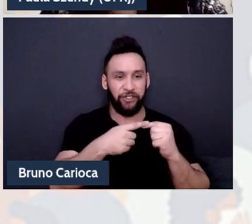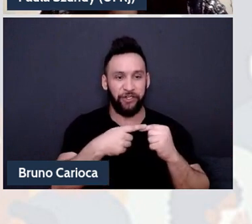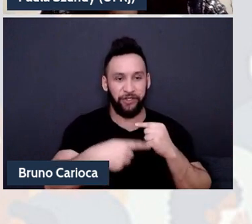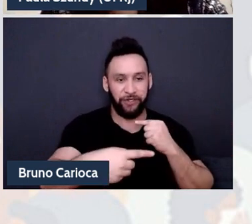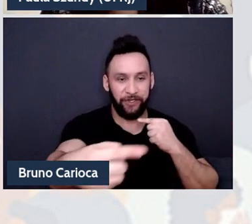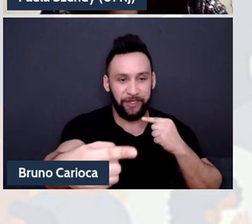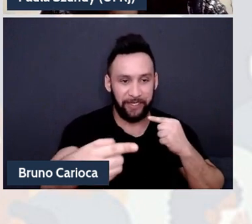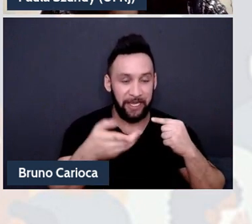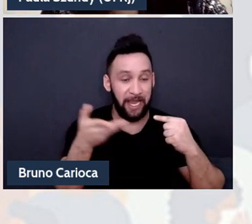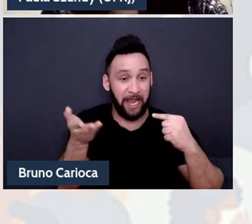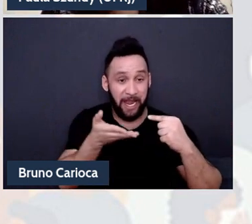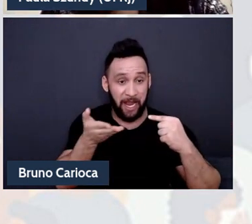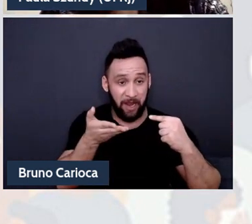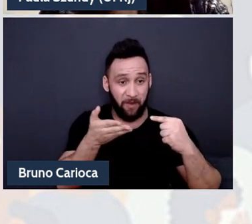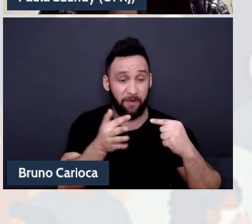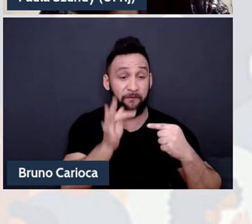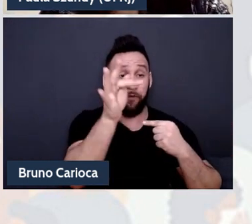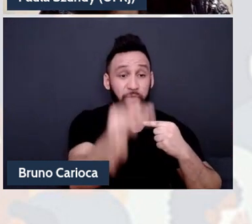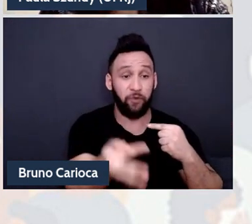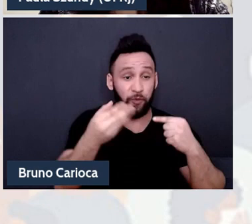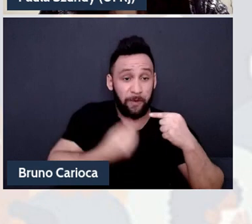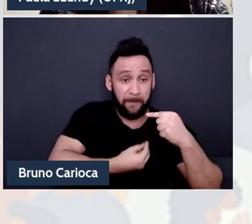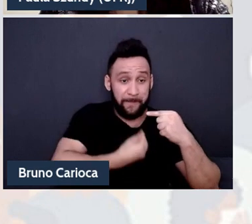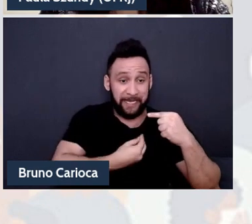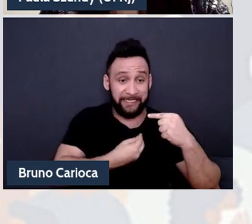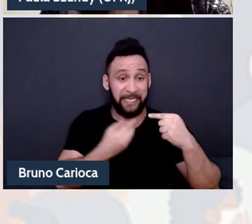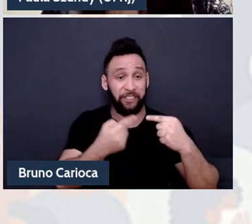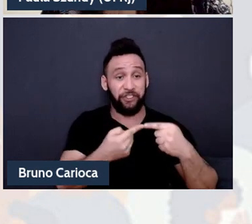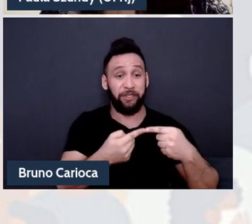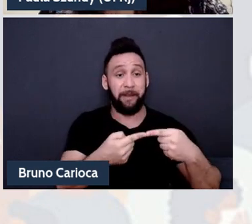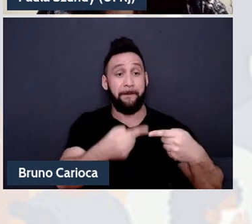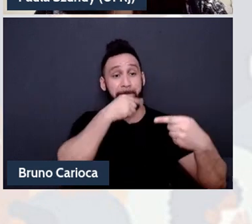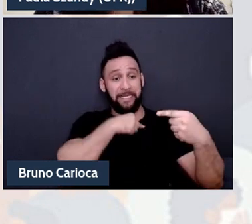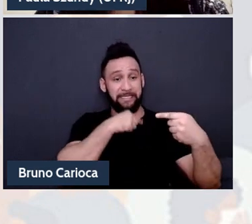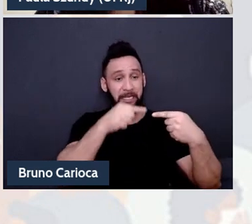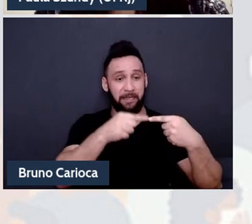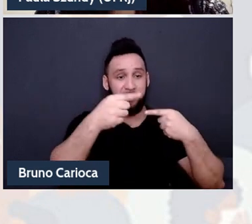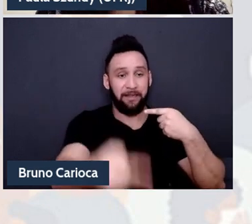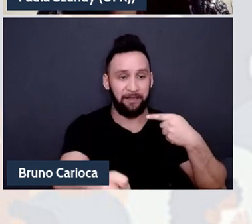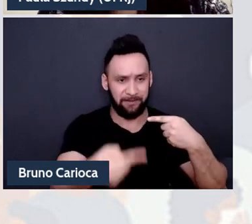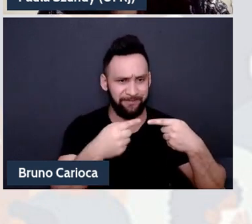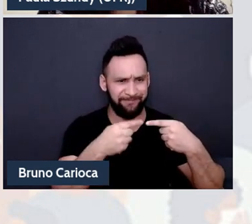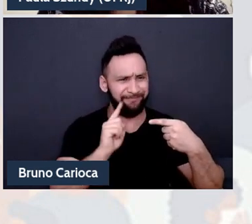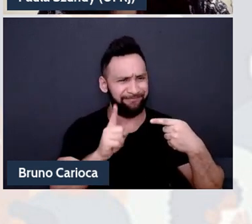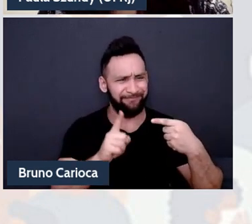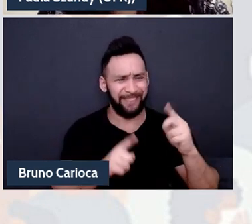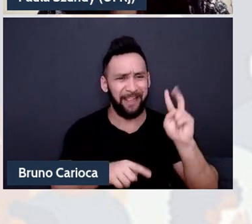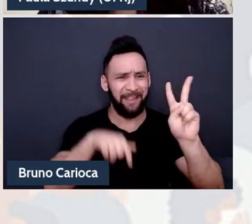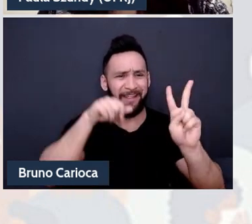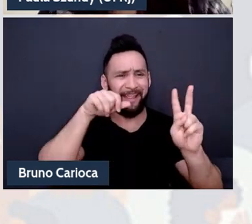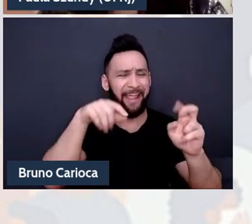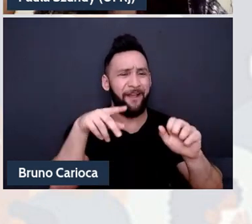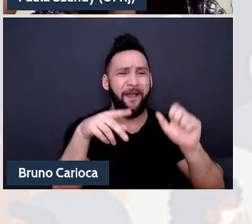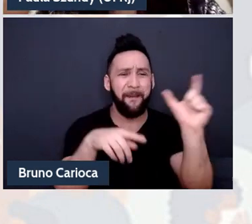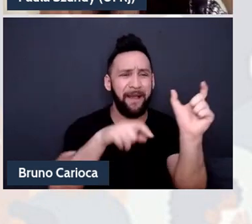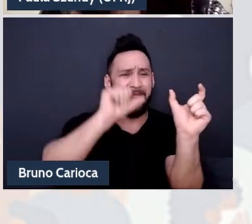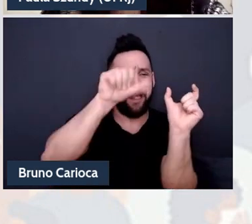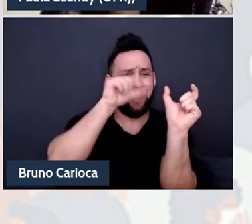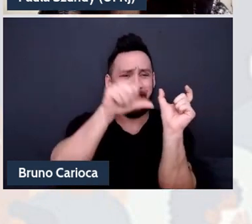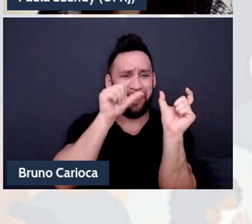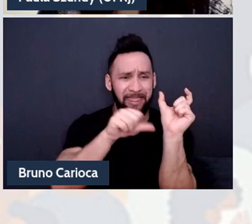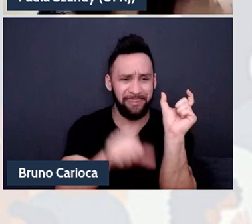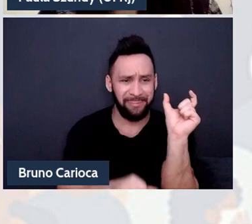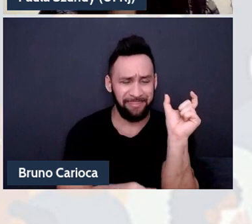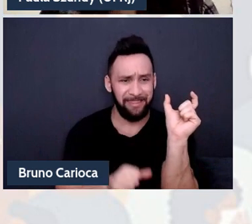que informa um documento. Mesmo na dimensão intercultural, aqui a gente tem habilidades,